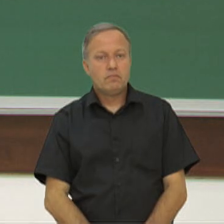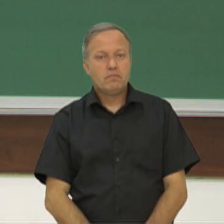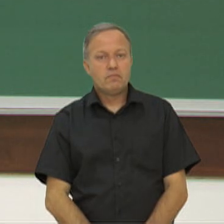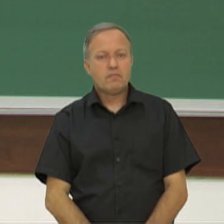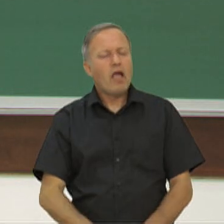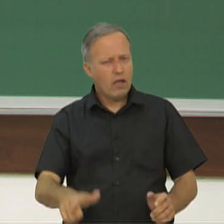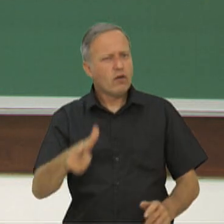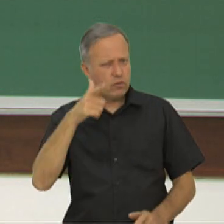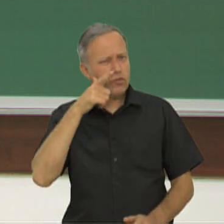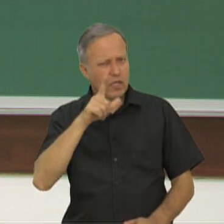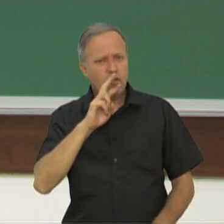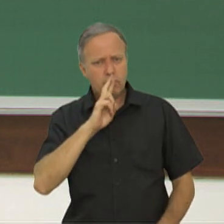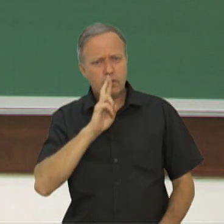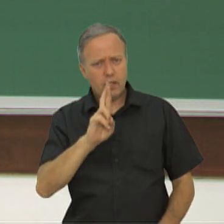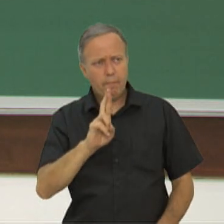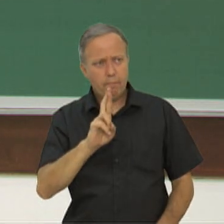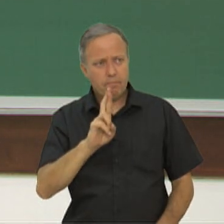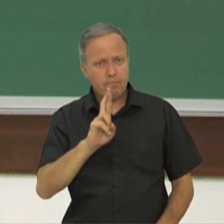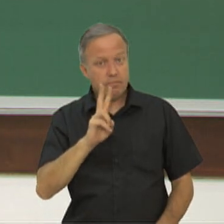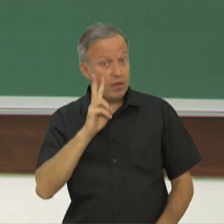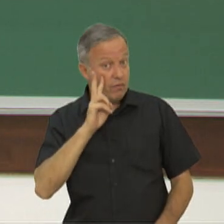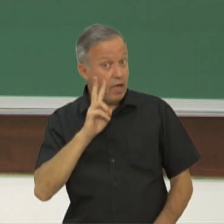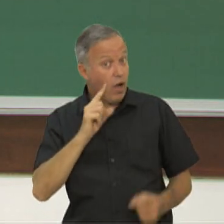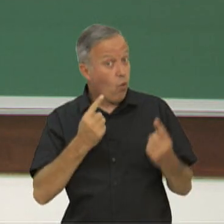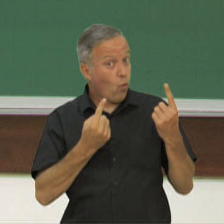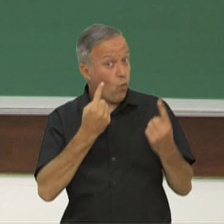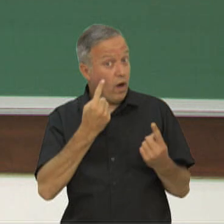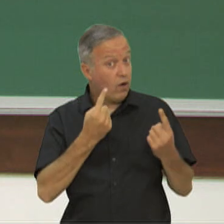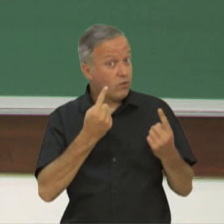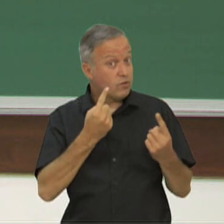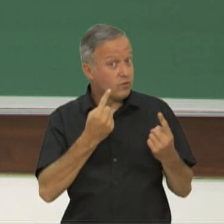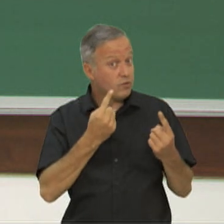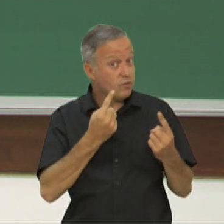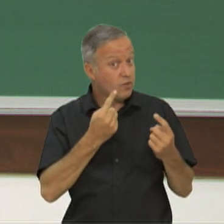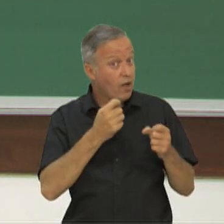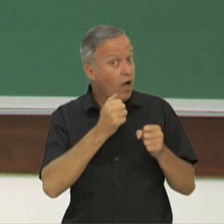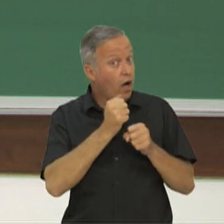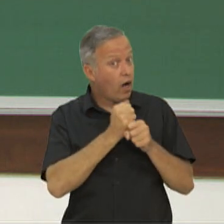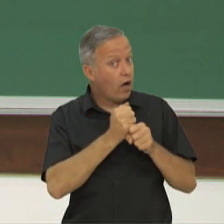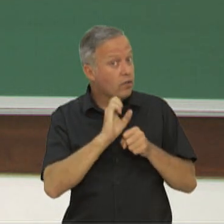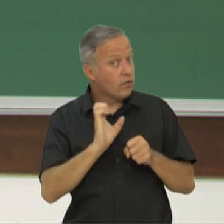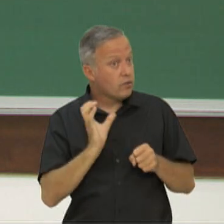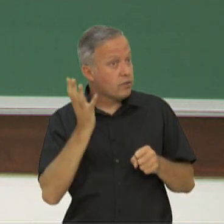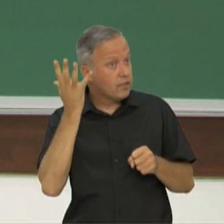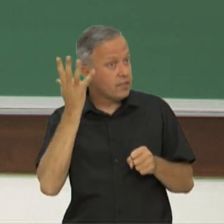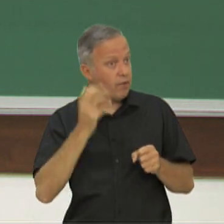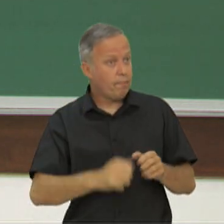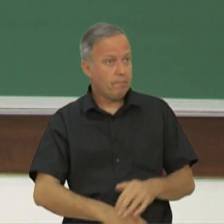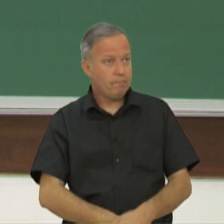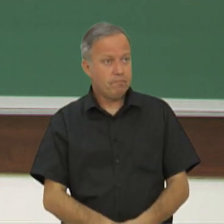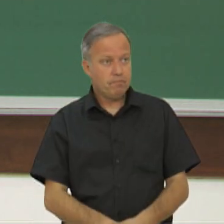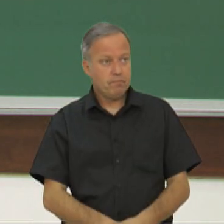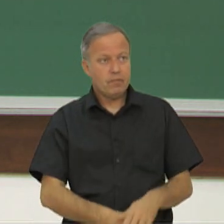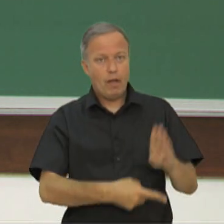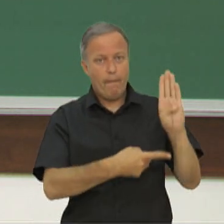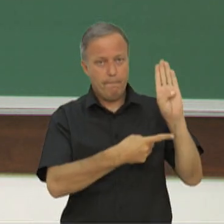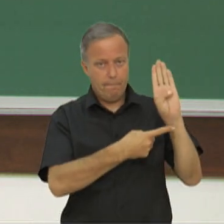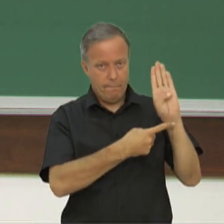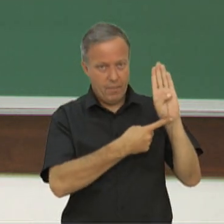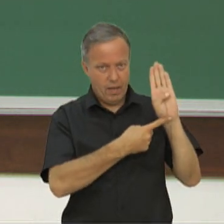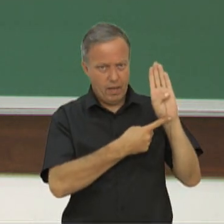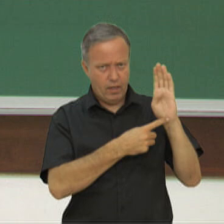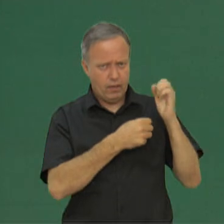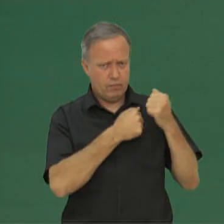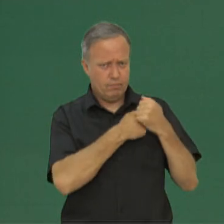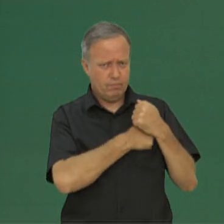E daí, pessoal, responderam? Vamos ver então em qual período isso aconteceu? Vamos lá? No